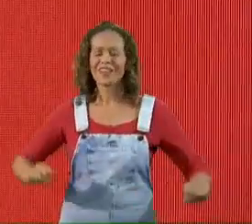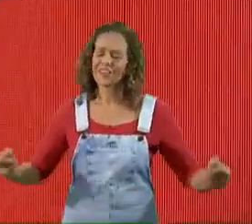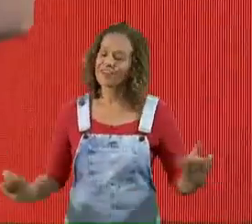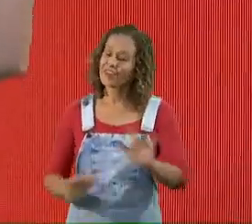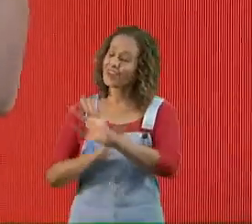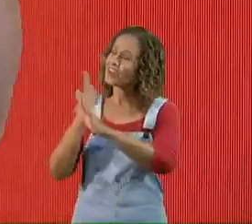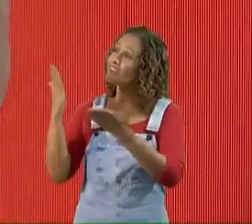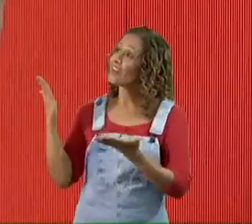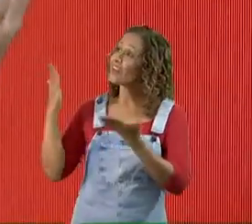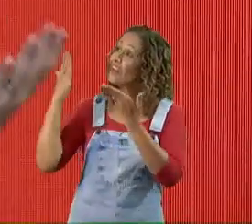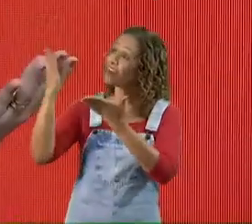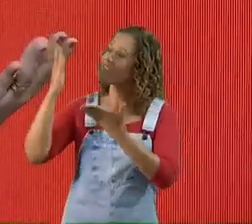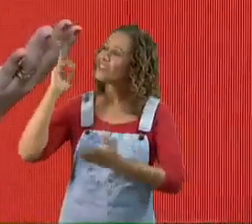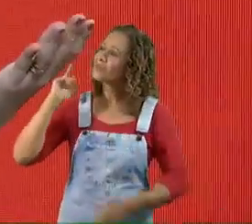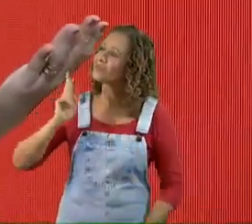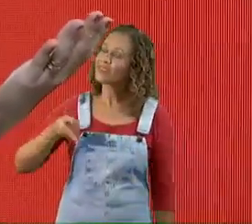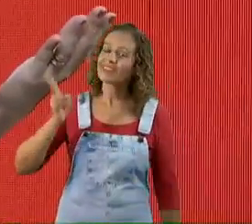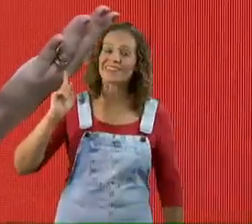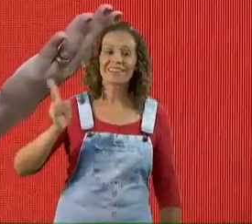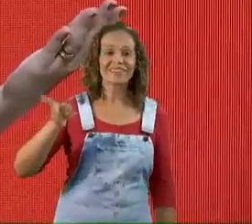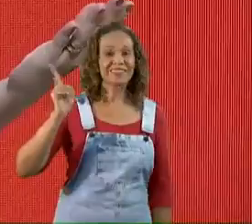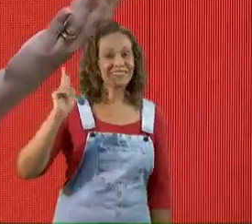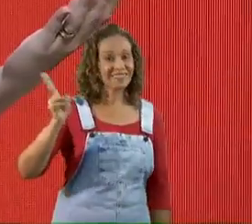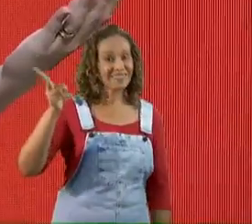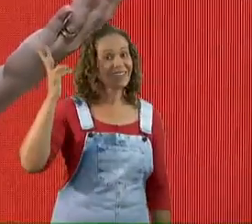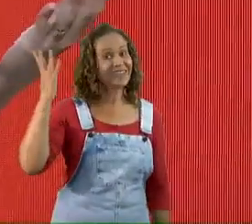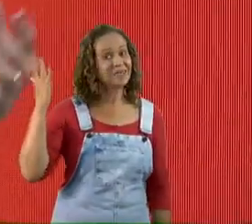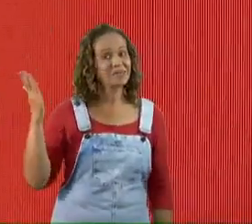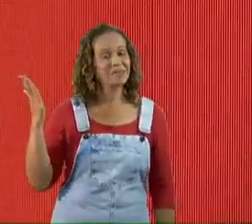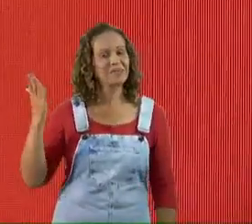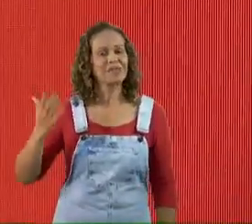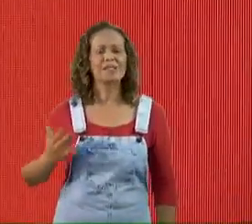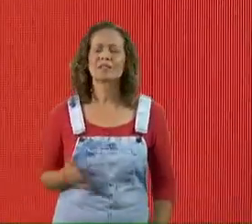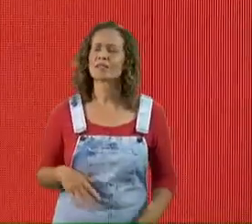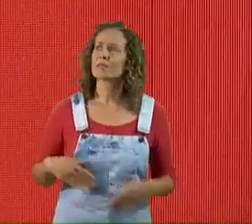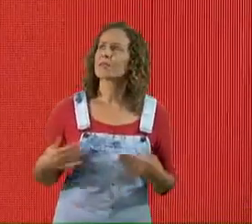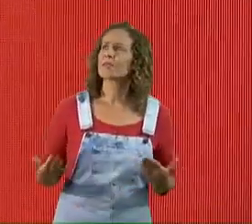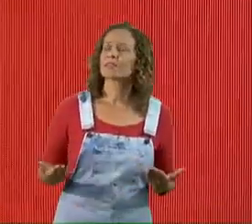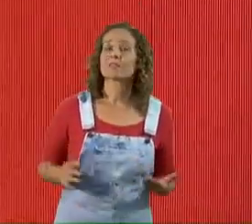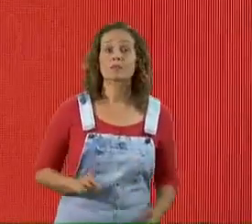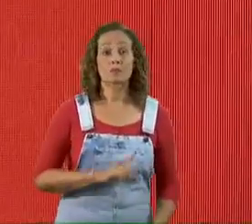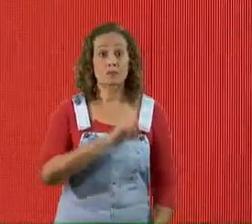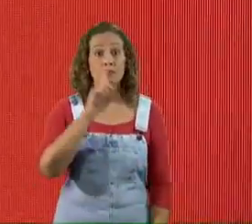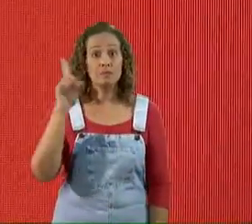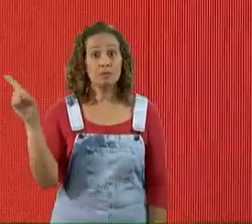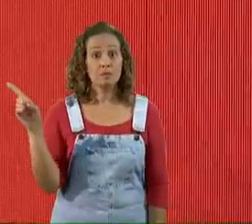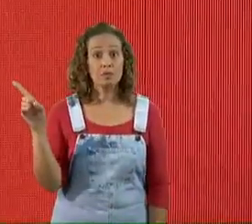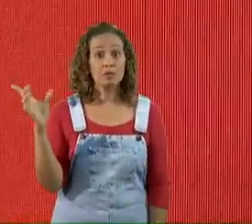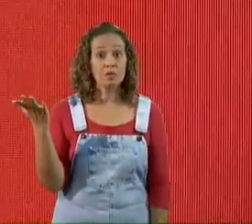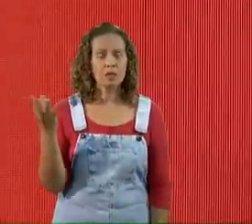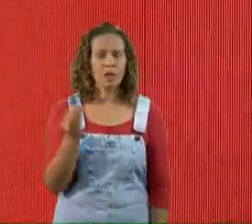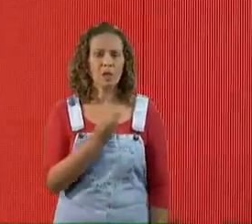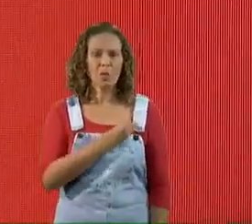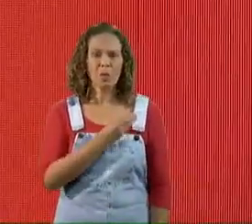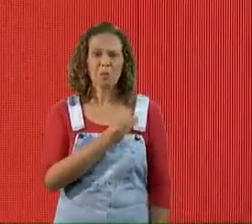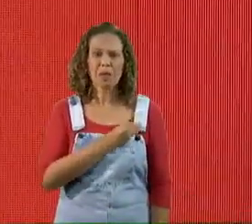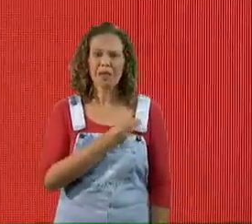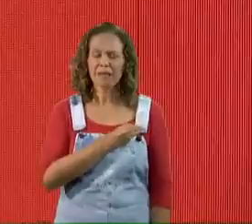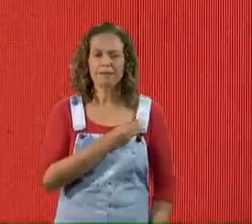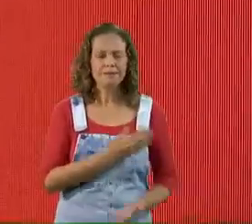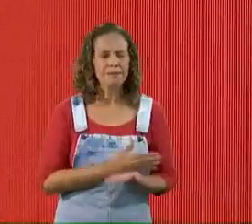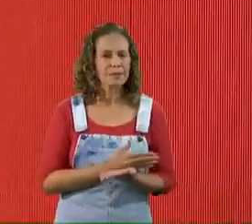Ele para sempre. Só que um dia, crianças, o pecado entrou no